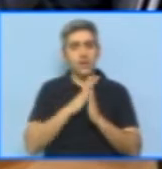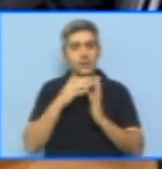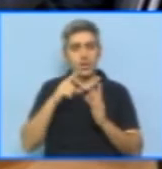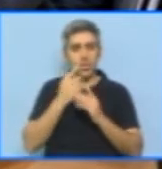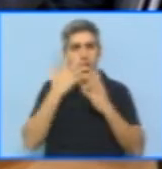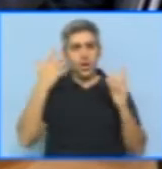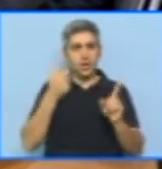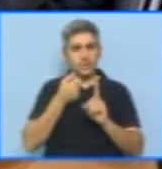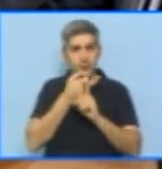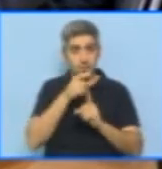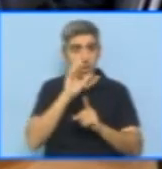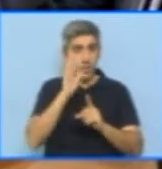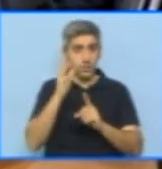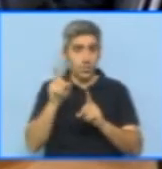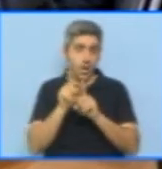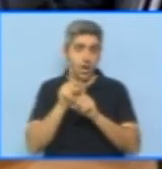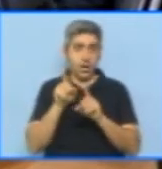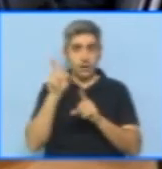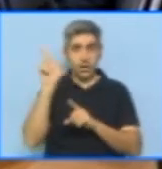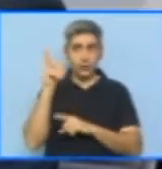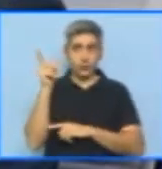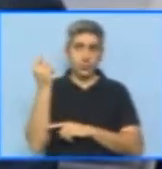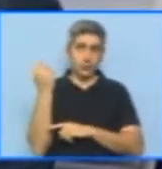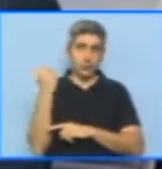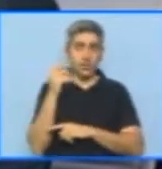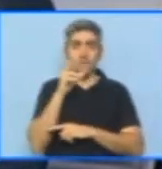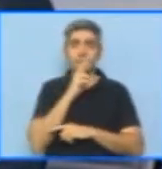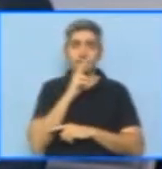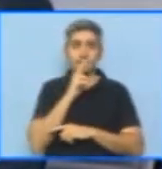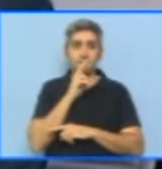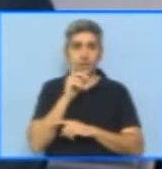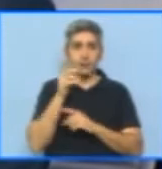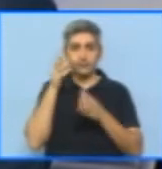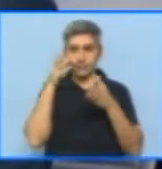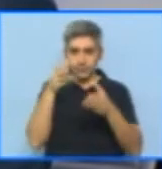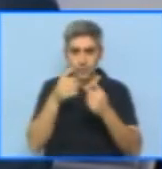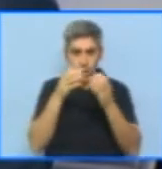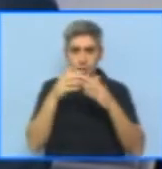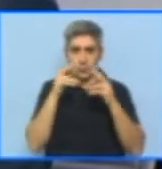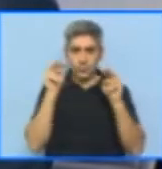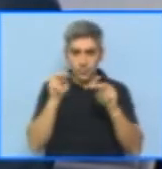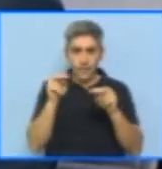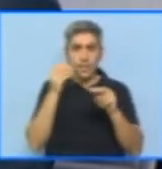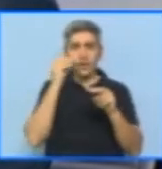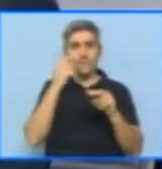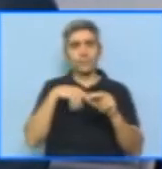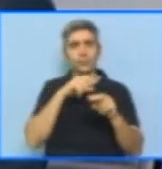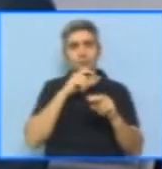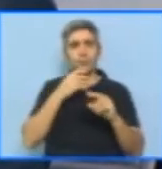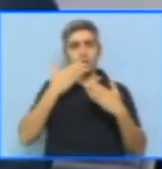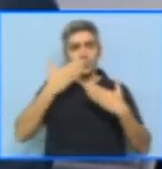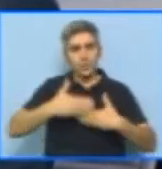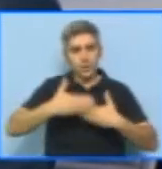perceber, para além destes grandes acontecimentos como Fátima, onde tudo estava focado positivamente no acontecimento, como é que nós conseguimos, no